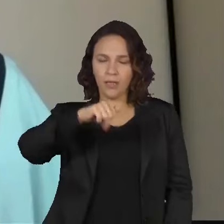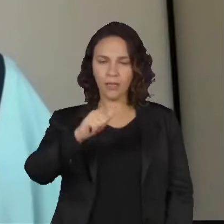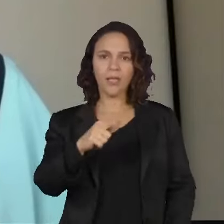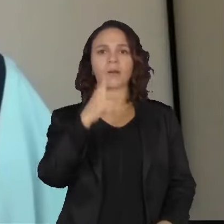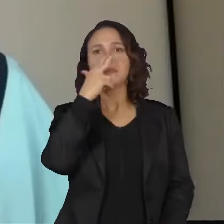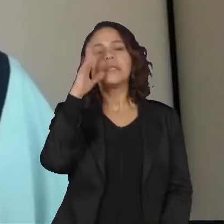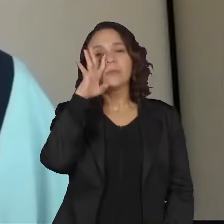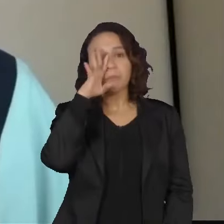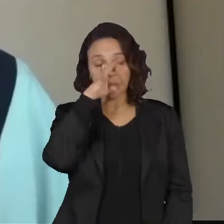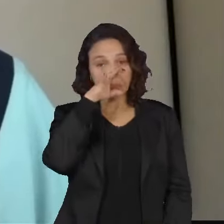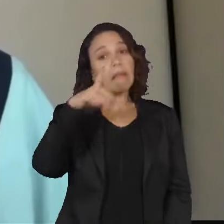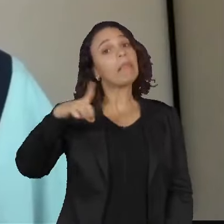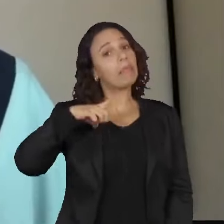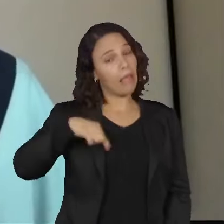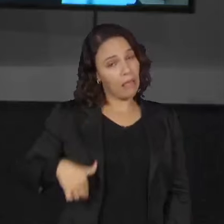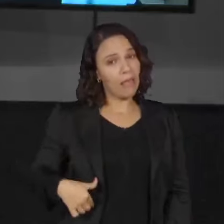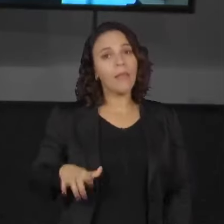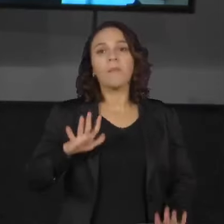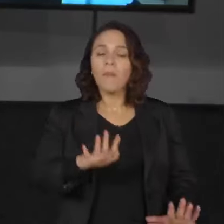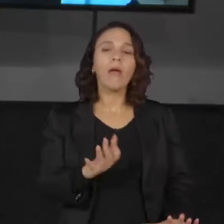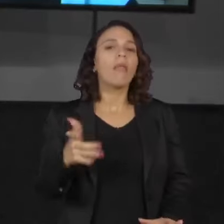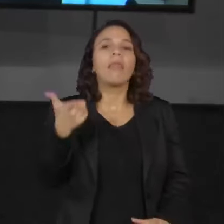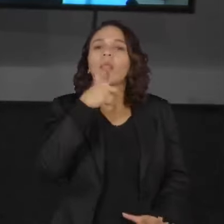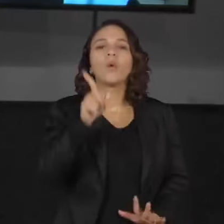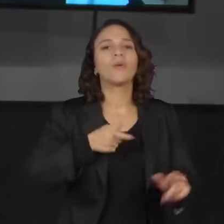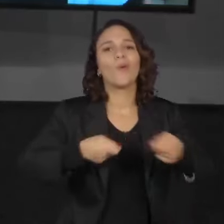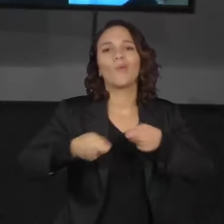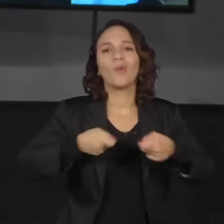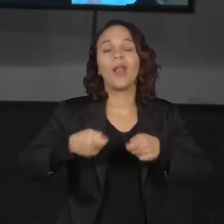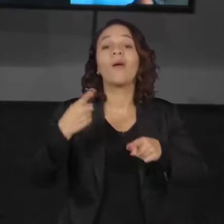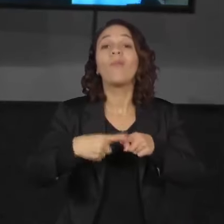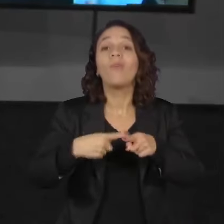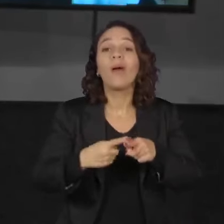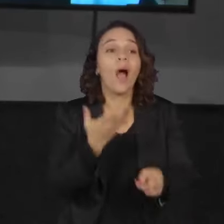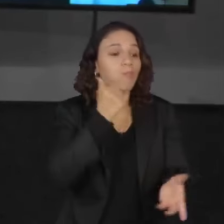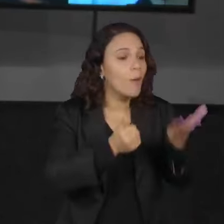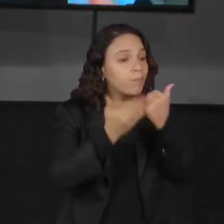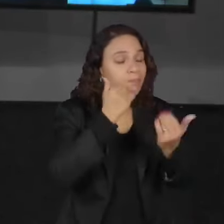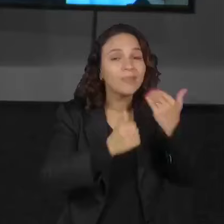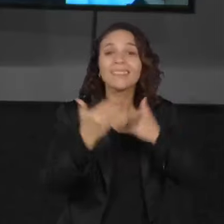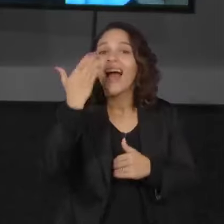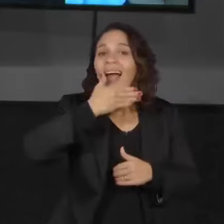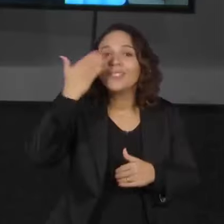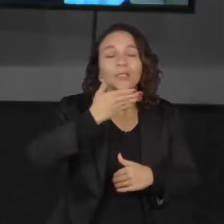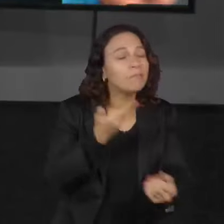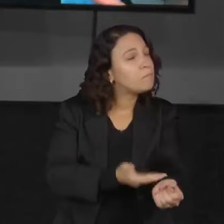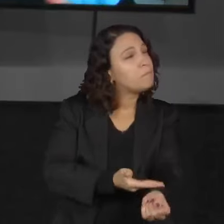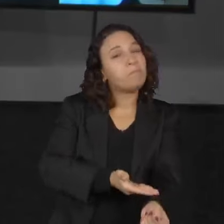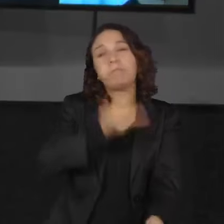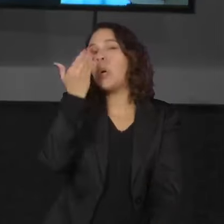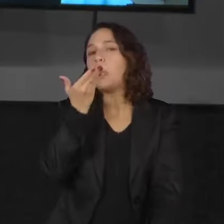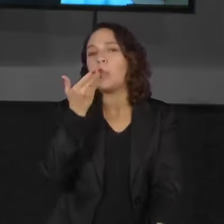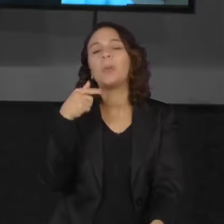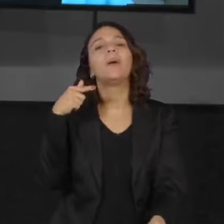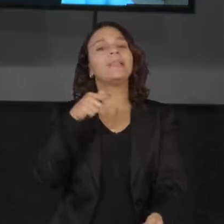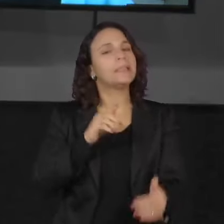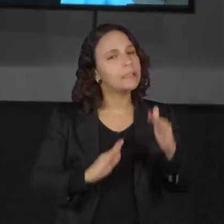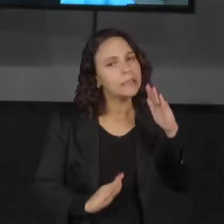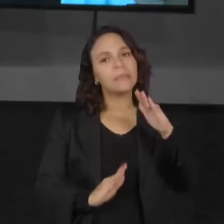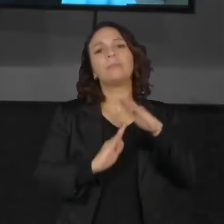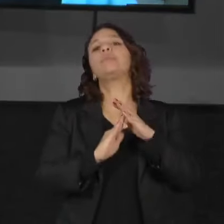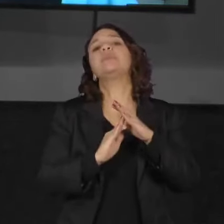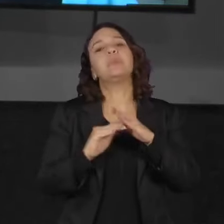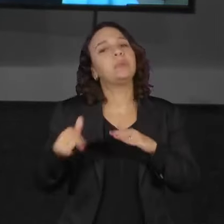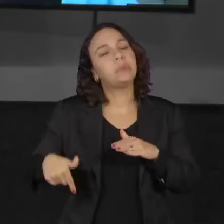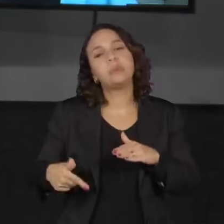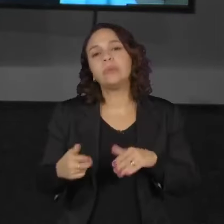ela até existe, mas ela não age de maneira adequada. E quando chega num limite, essa glicose acaba ficando alta no